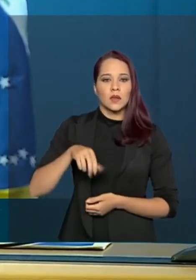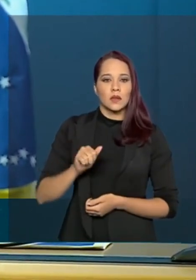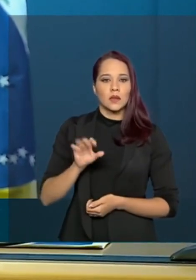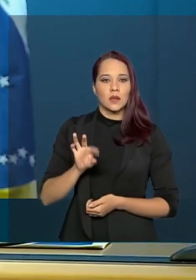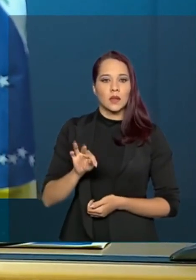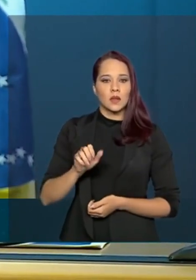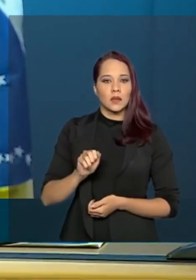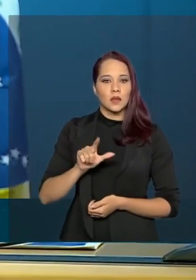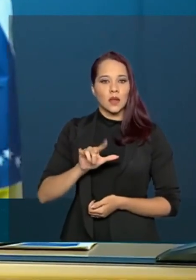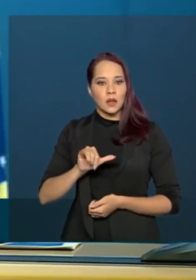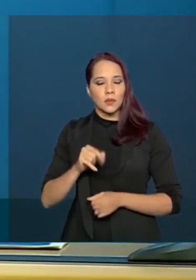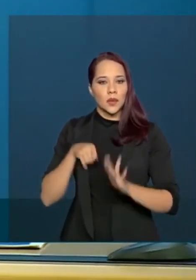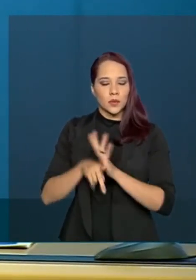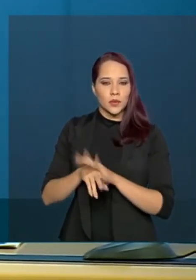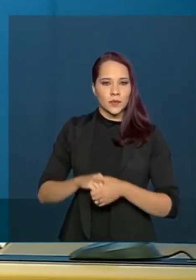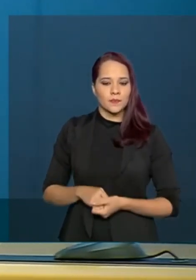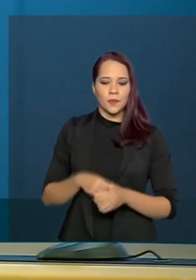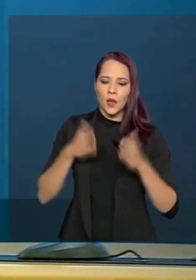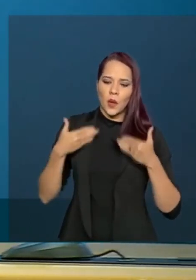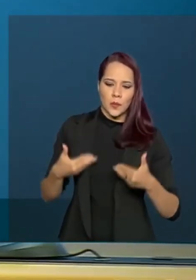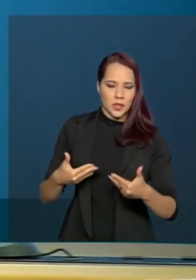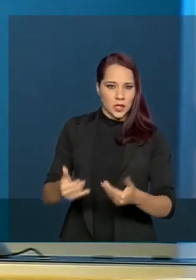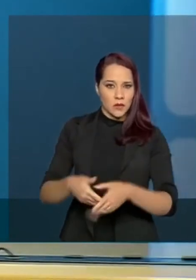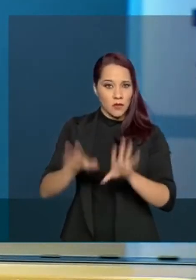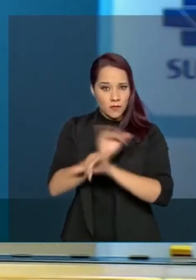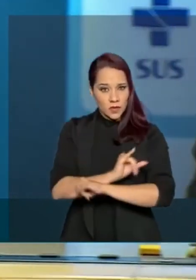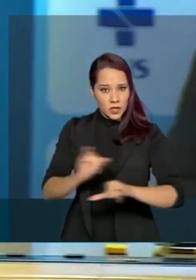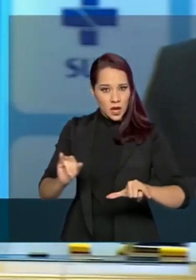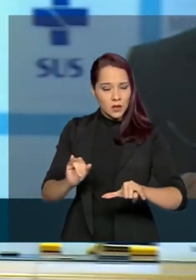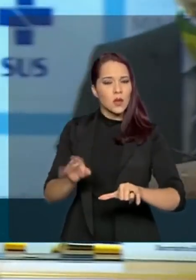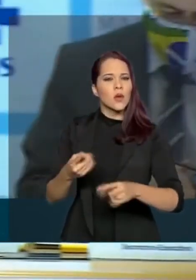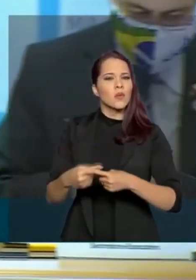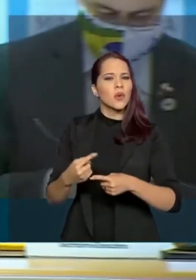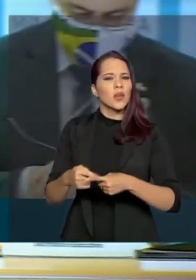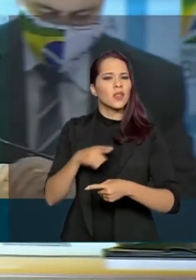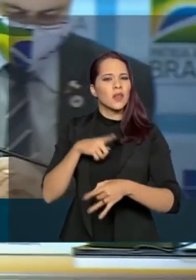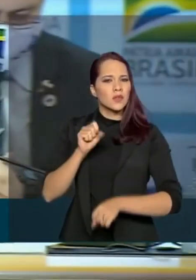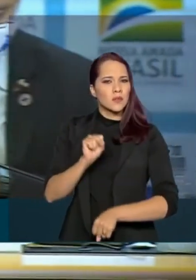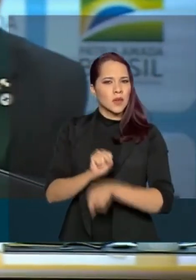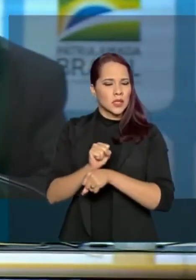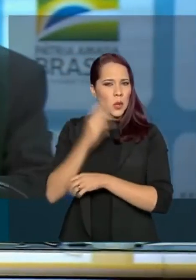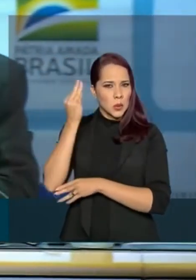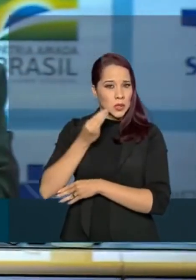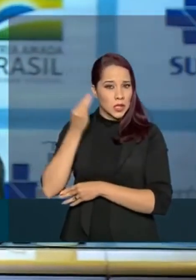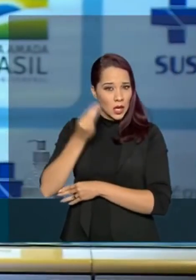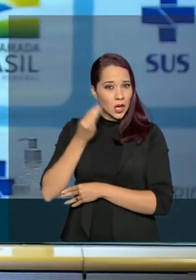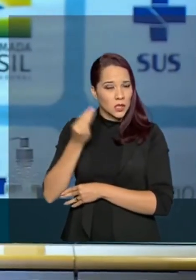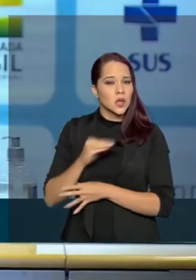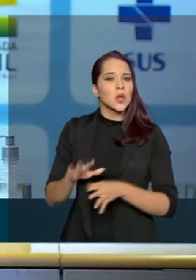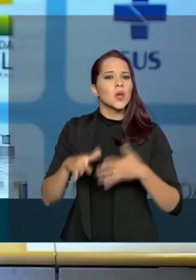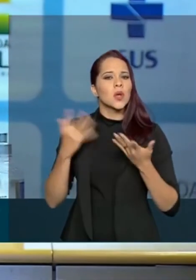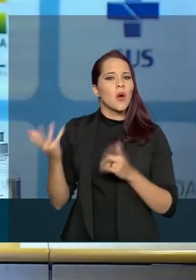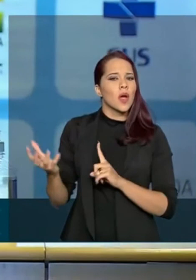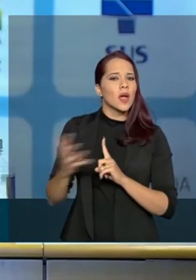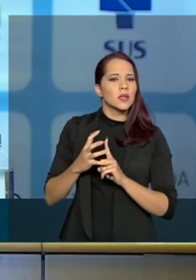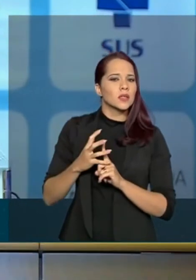Cancian, da Folha de São Paulo, pergunta: o Ministério foi notificado sobre o motivo que levou à suspensão dos testes e qual a reação